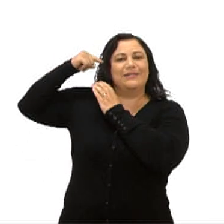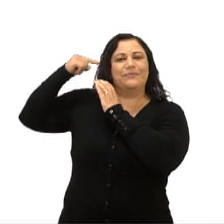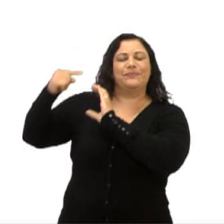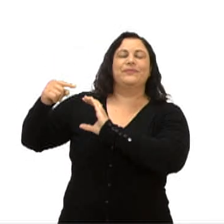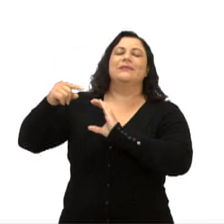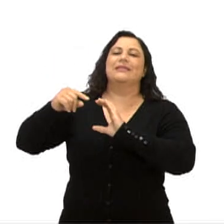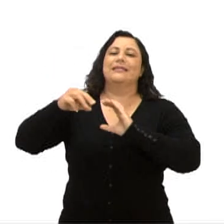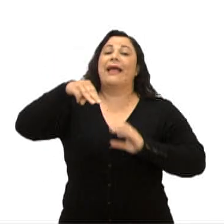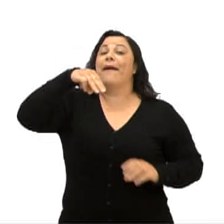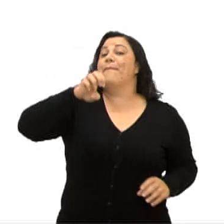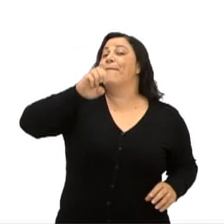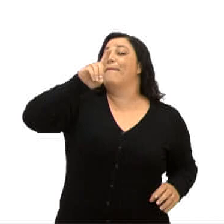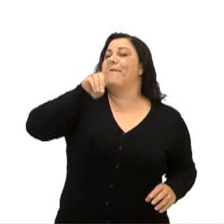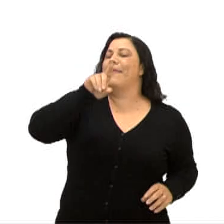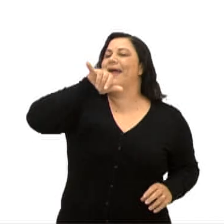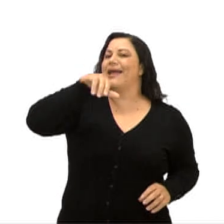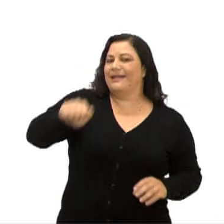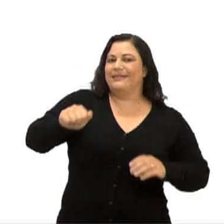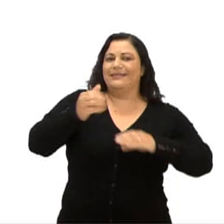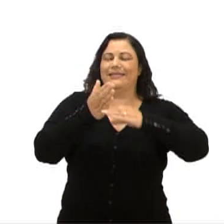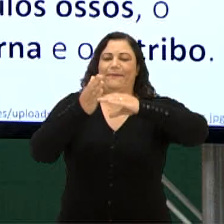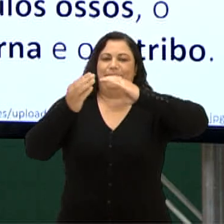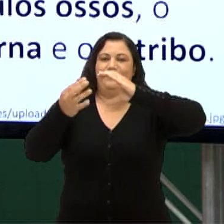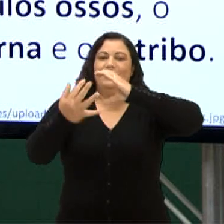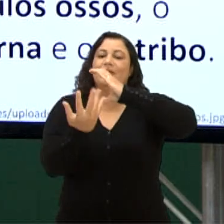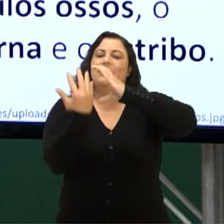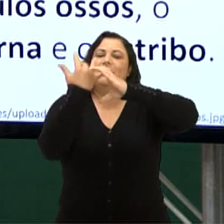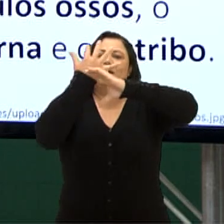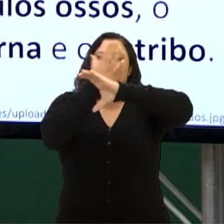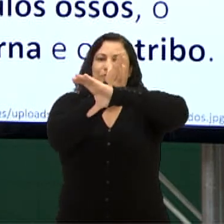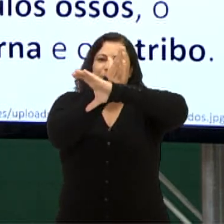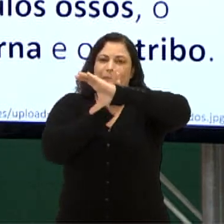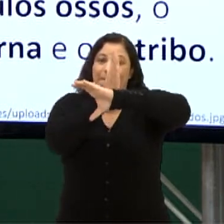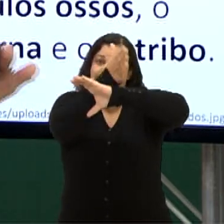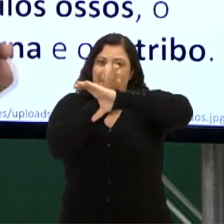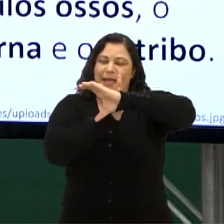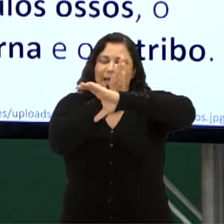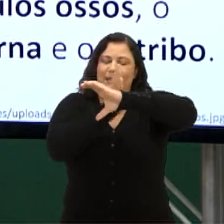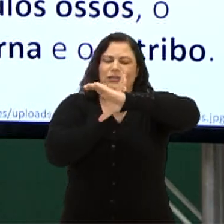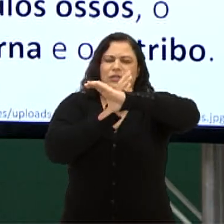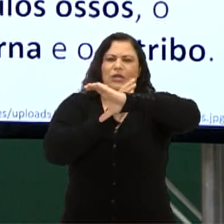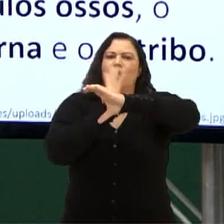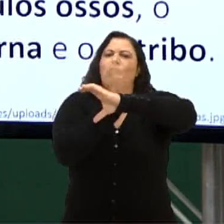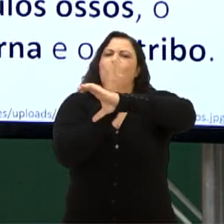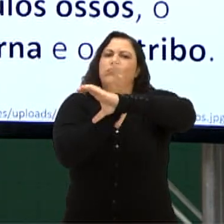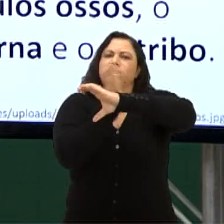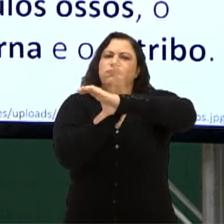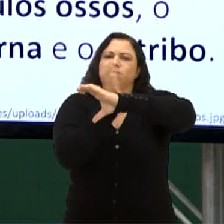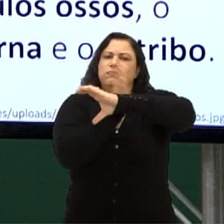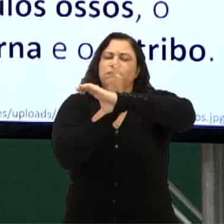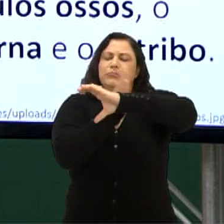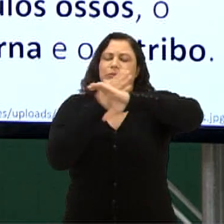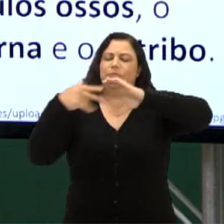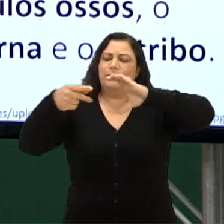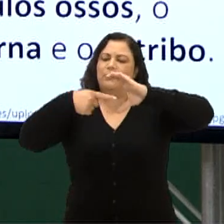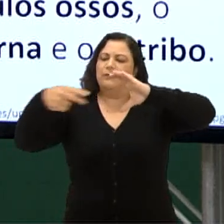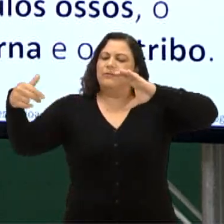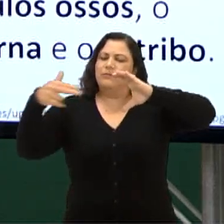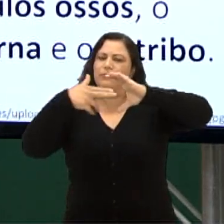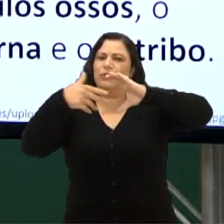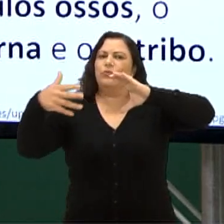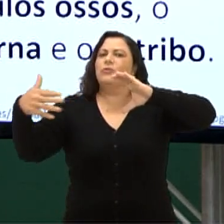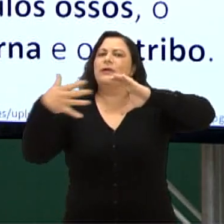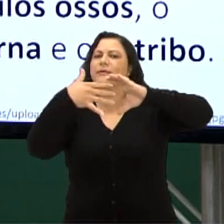agora média. Aquela pergunta, que estruturas vibram com a passagem do som? Então isso acontece na orelha